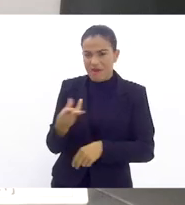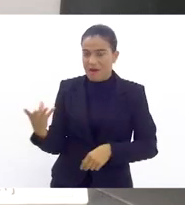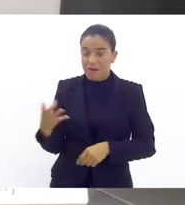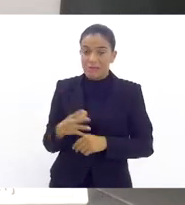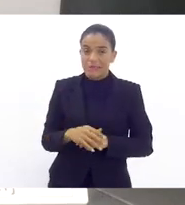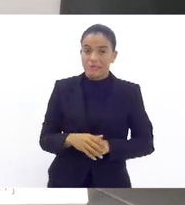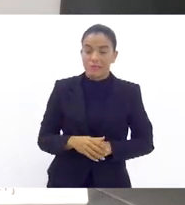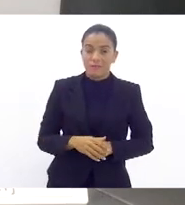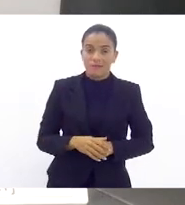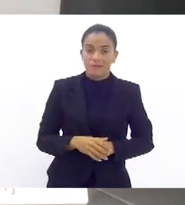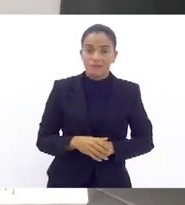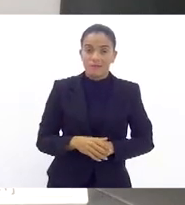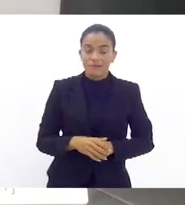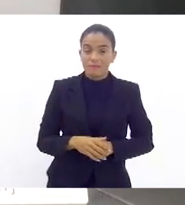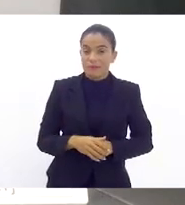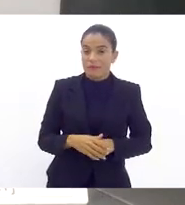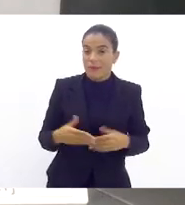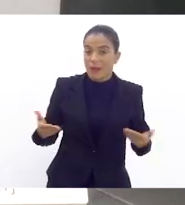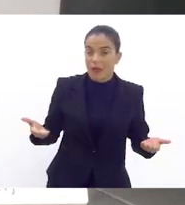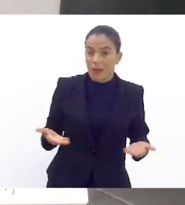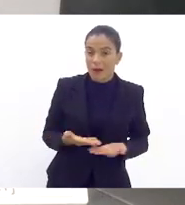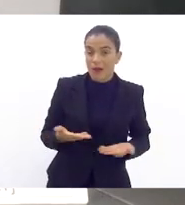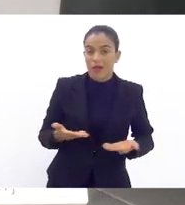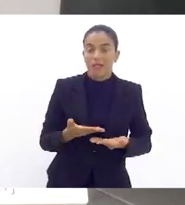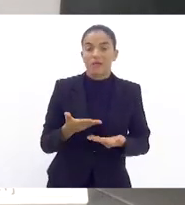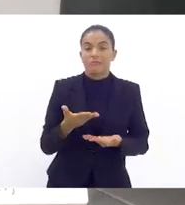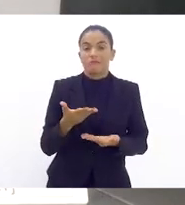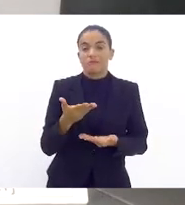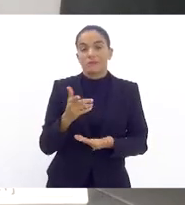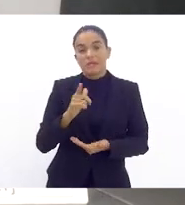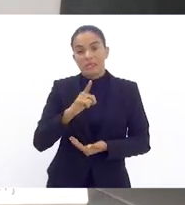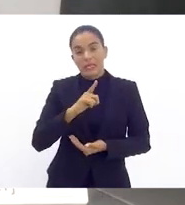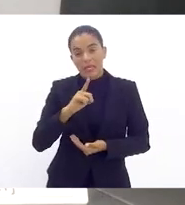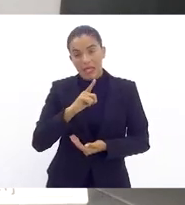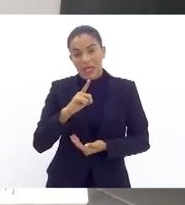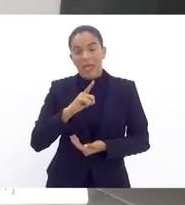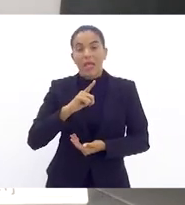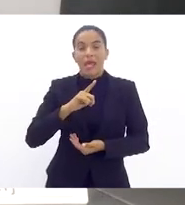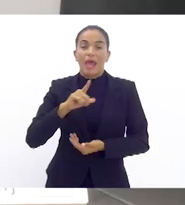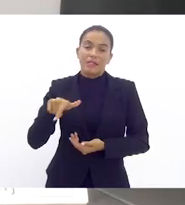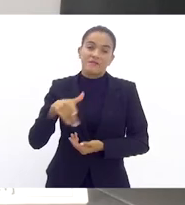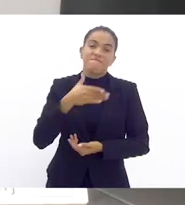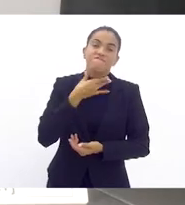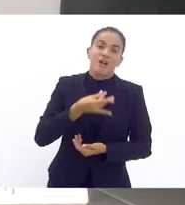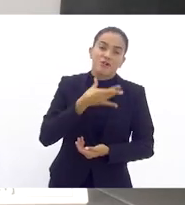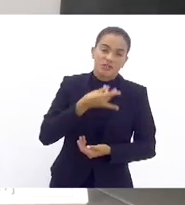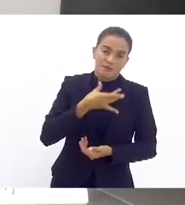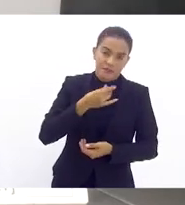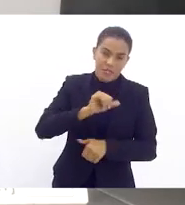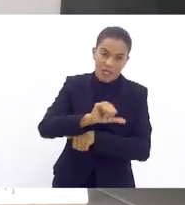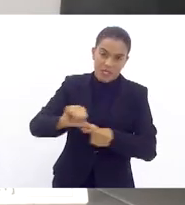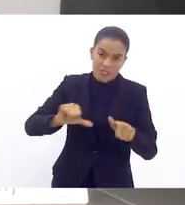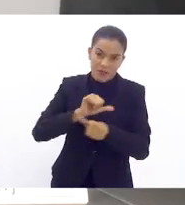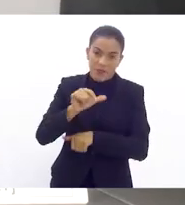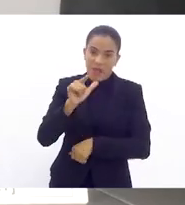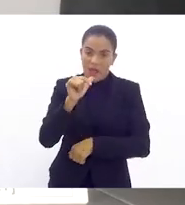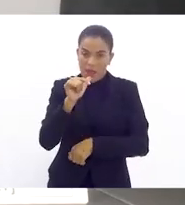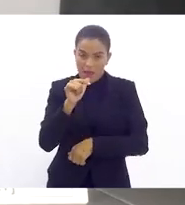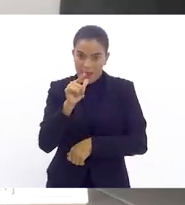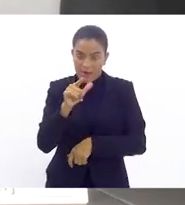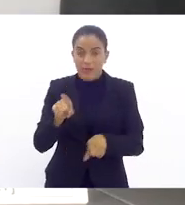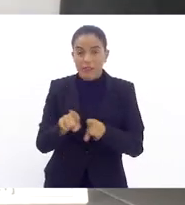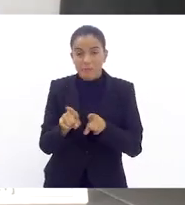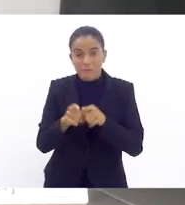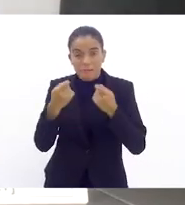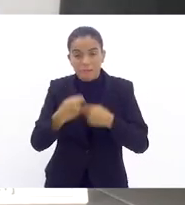Agora, então existe essa questão dessa adulteração, existe logicamente a fiscalização que tem que ser feita